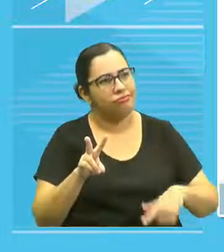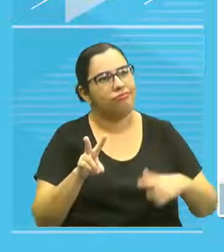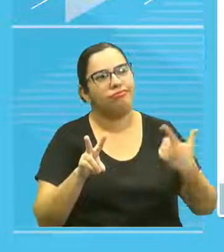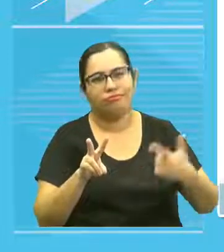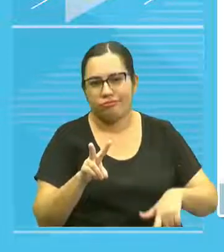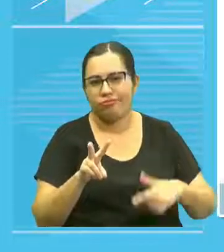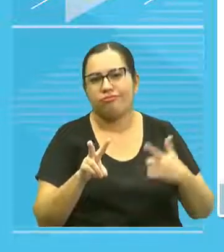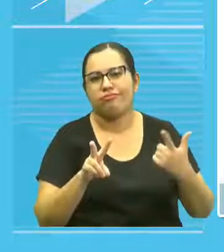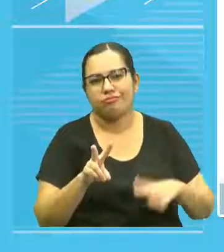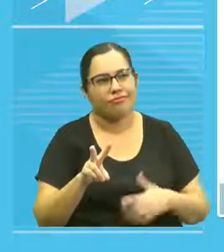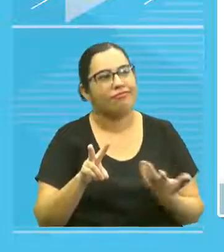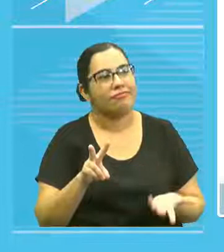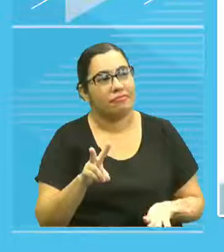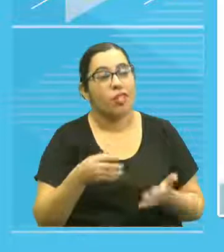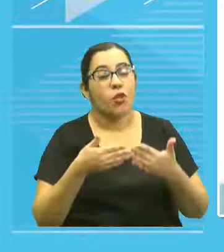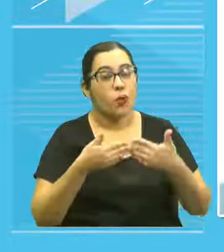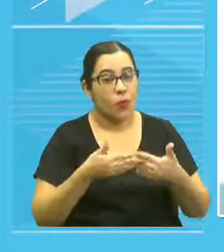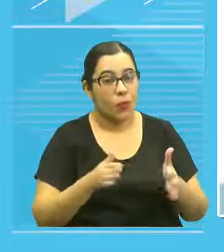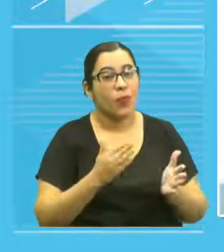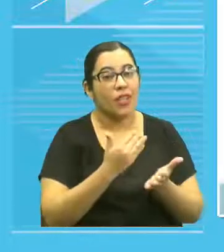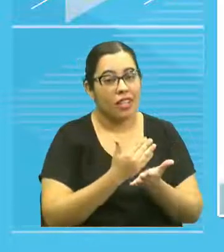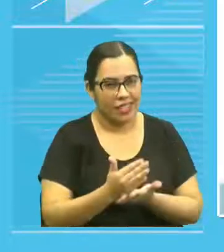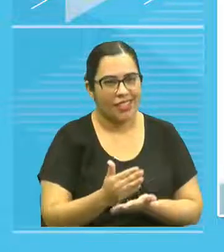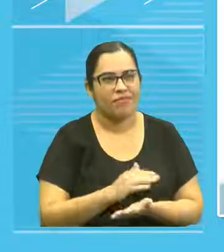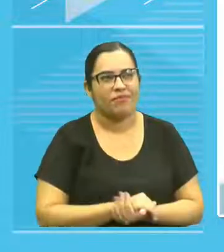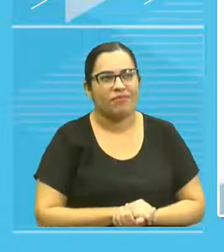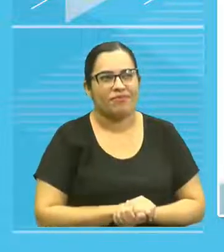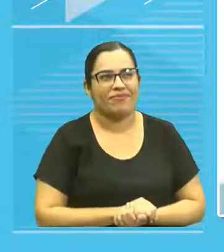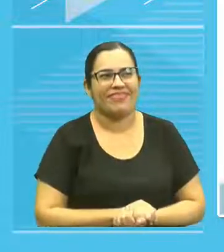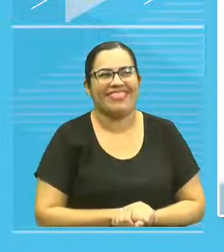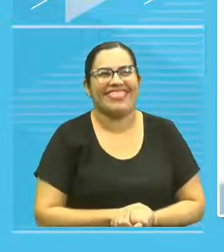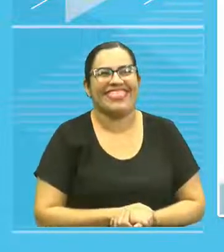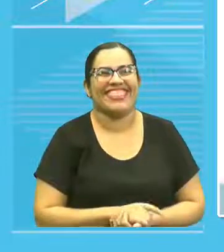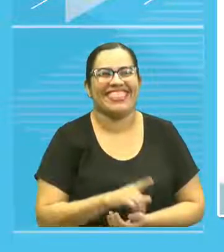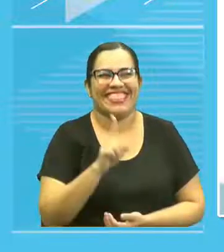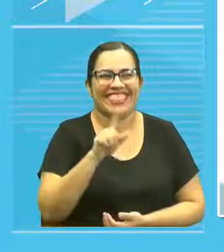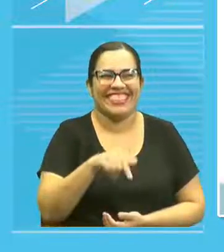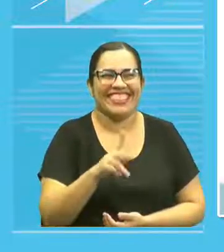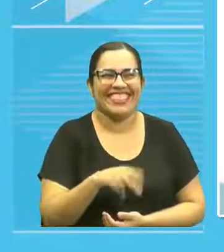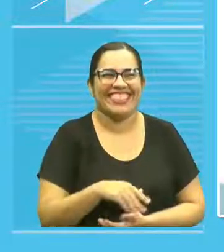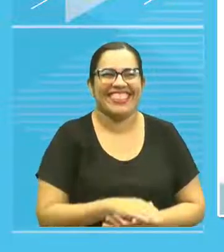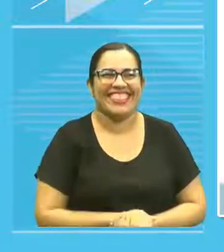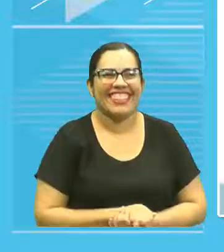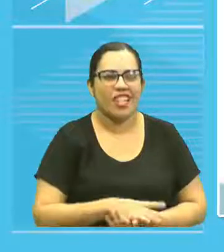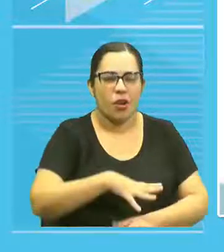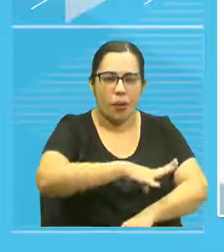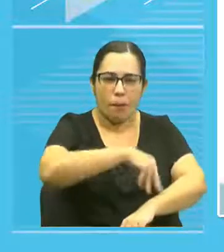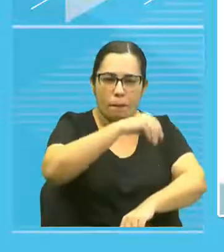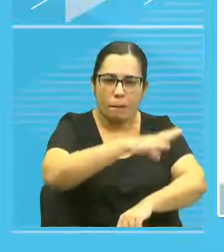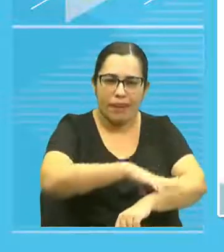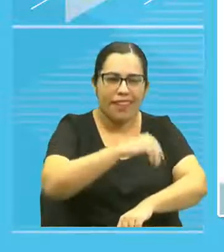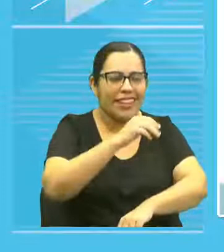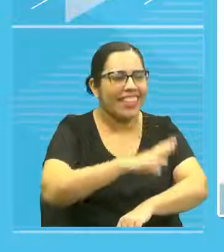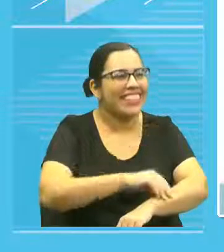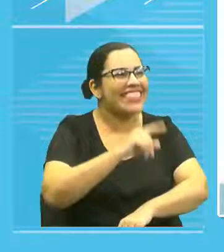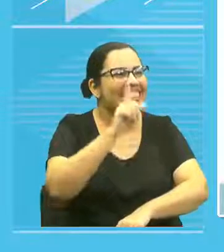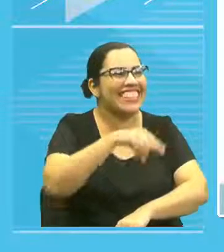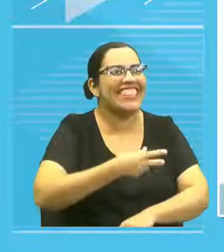aí ó eu abri minha aula dizendo assim Rosinha traduz o pelo no peito do pé de Pedro é preto